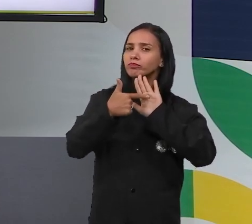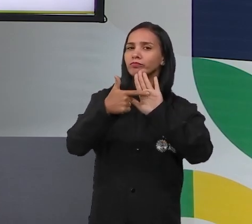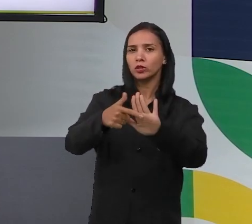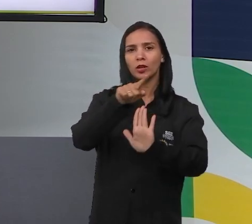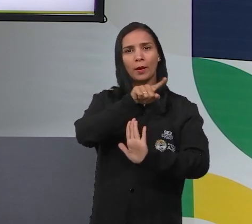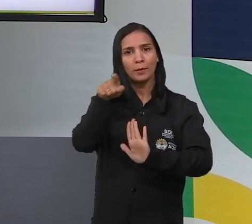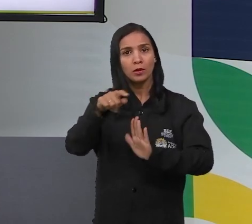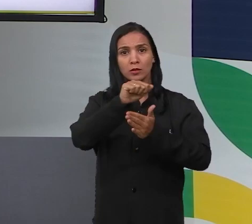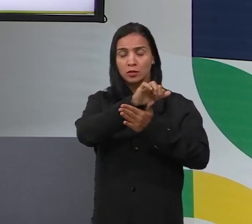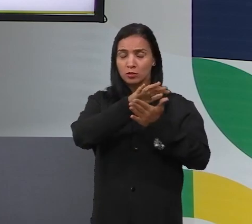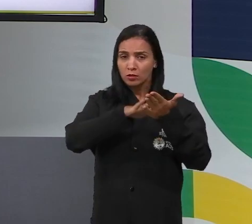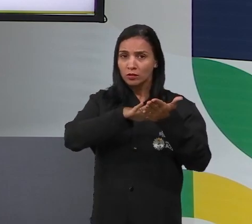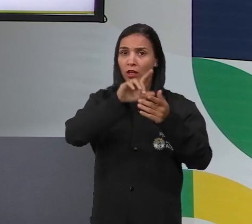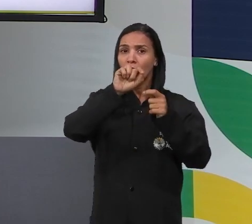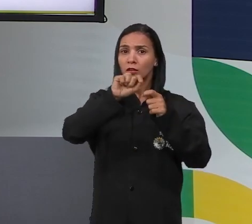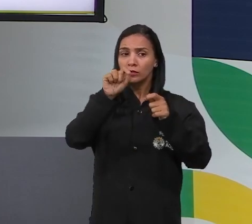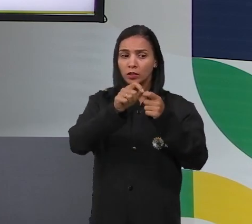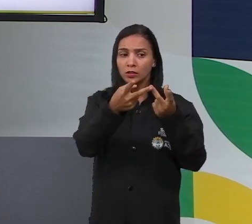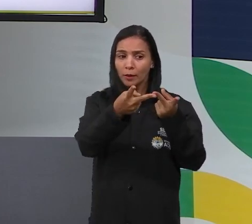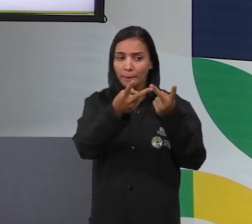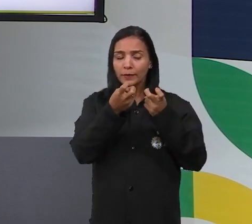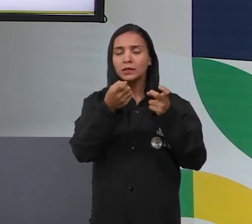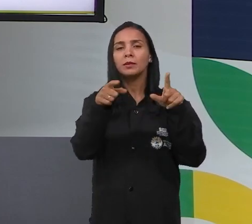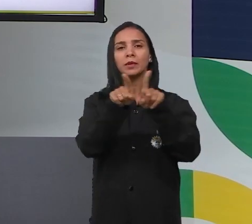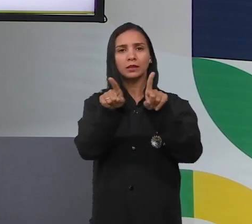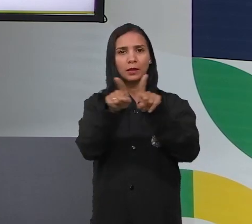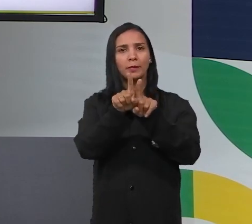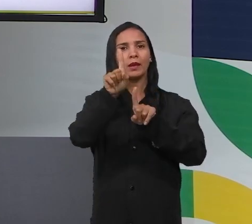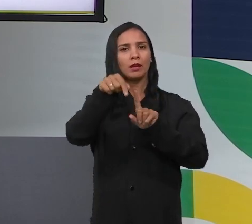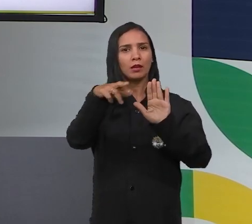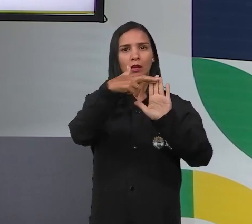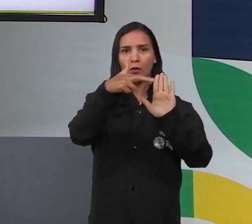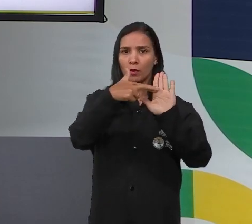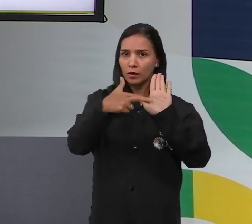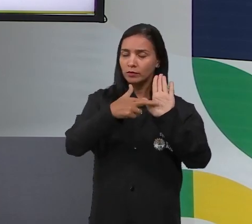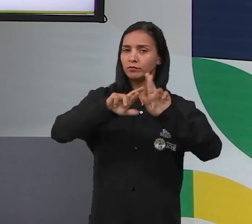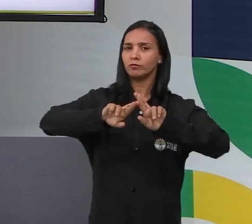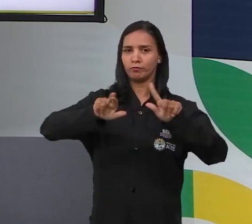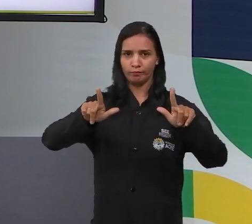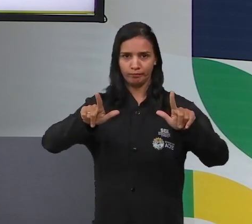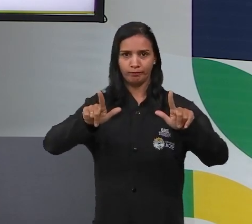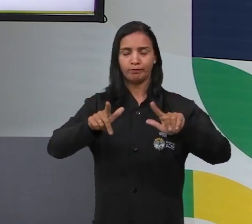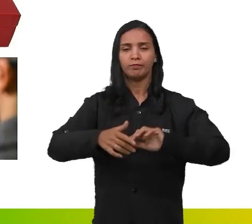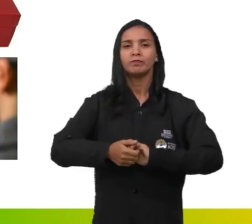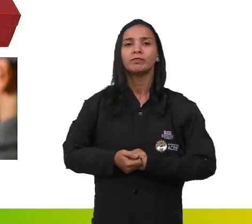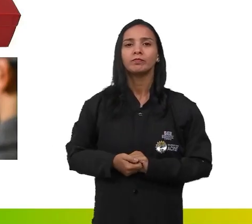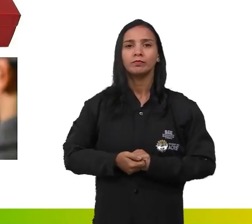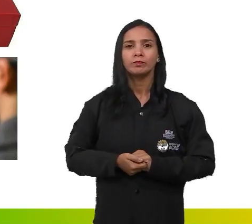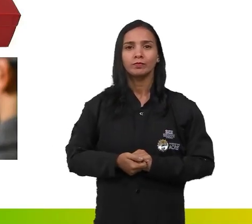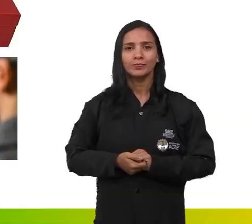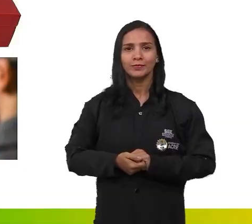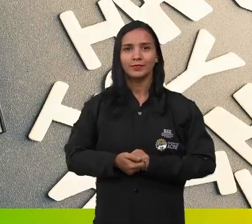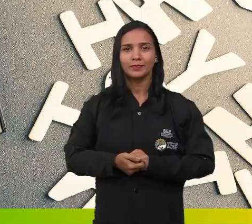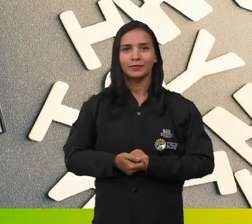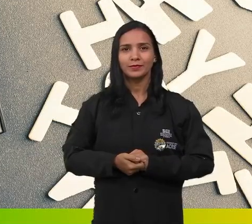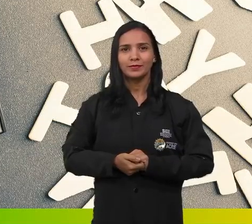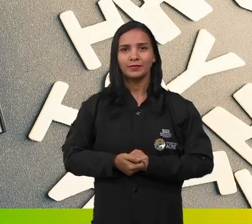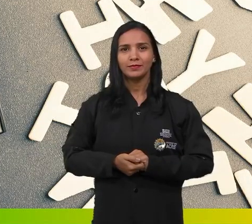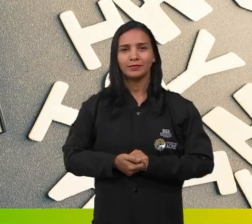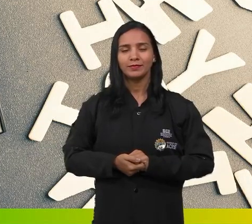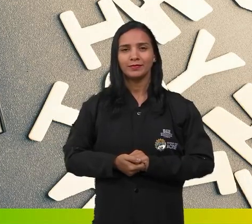vocês observarem como essa exceção funciona. Tudo bem? Então,